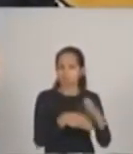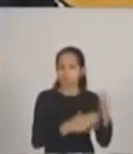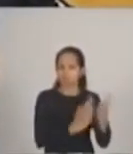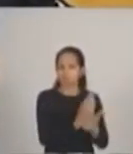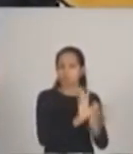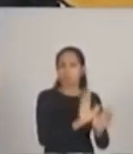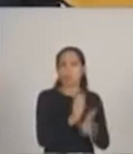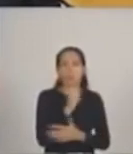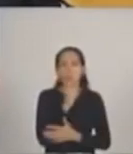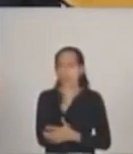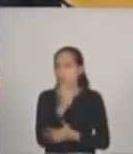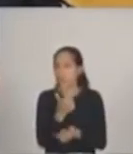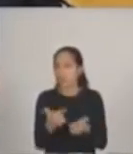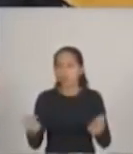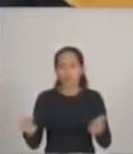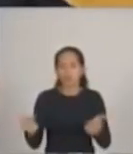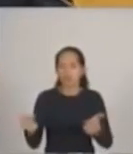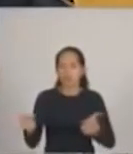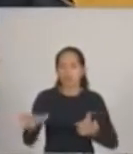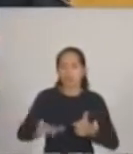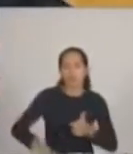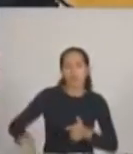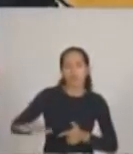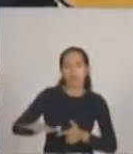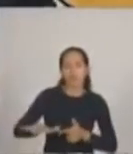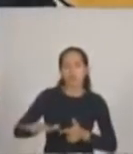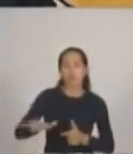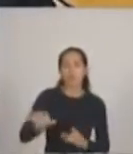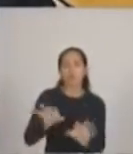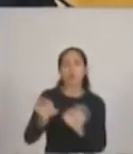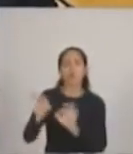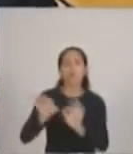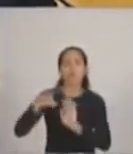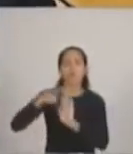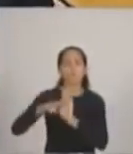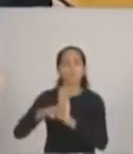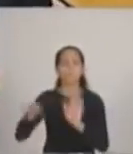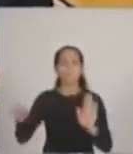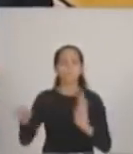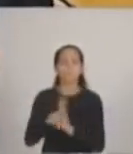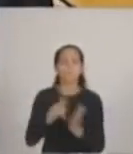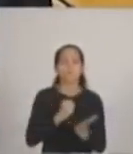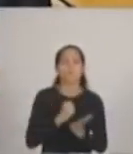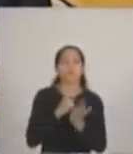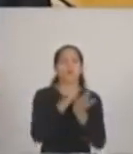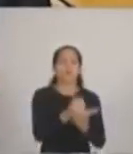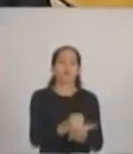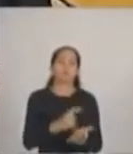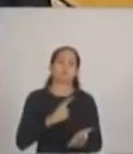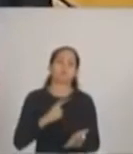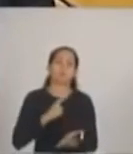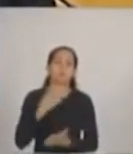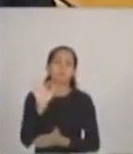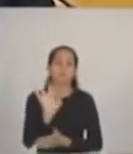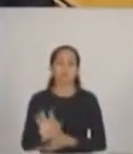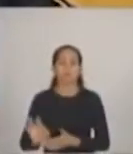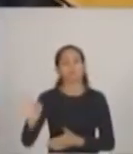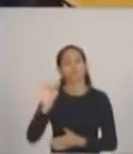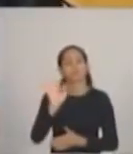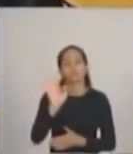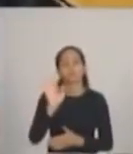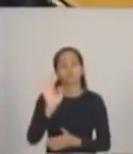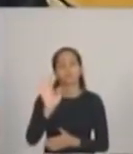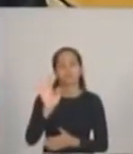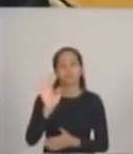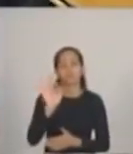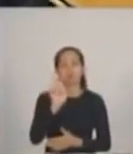serviço no organograma, digamos assim. Existe na Universidade Federal, onde o doutor